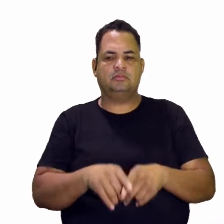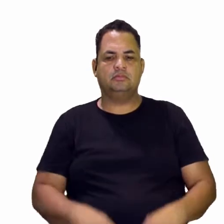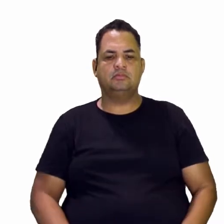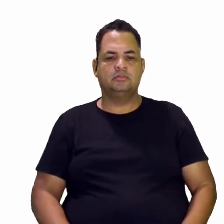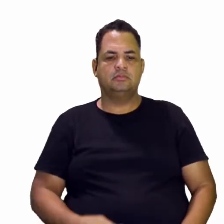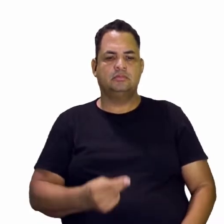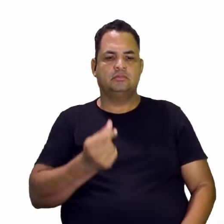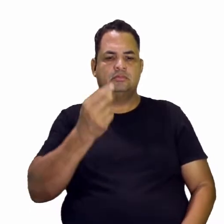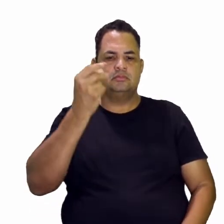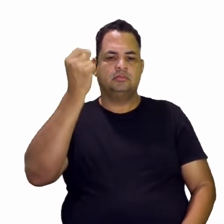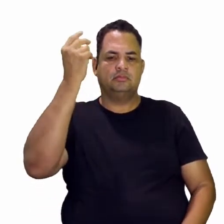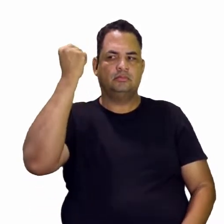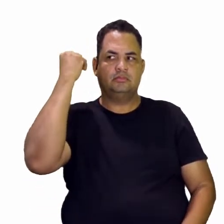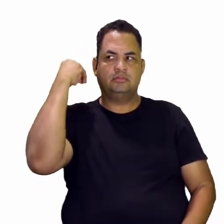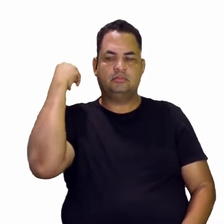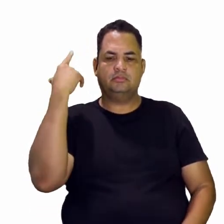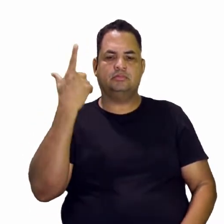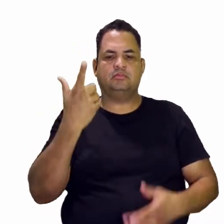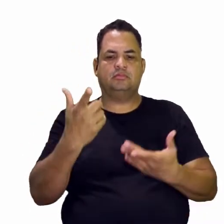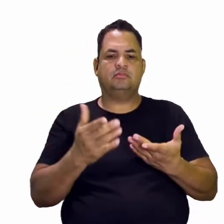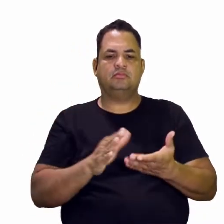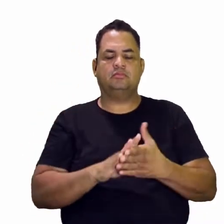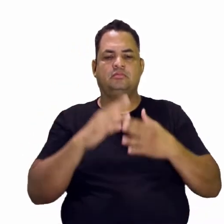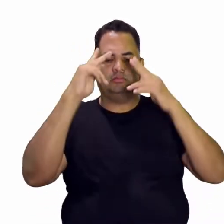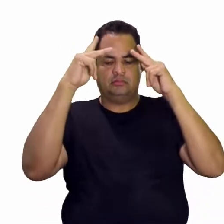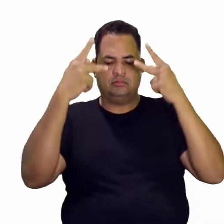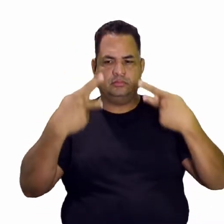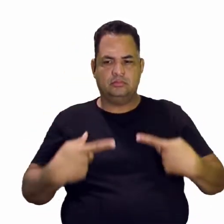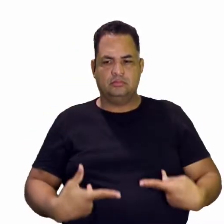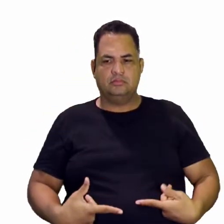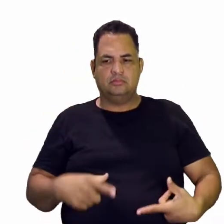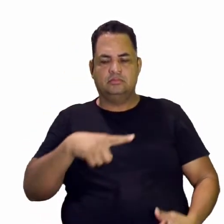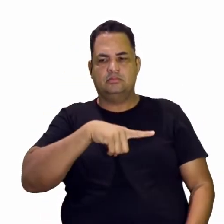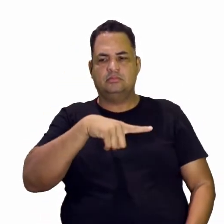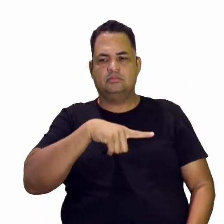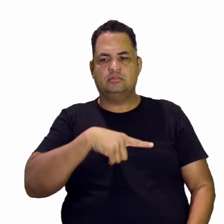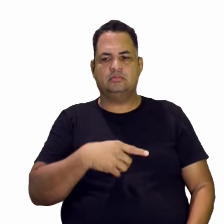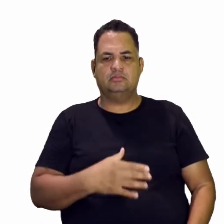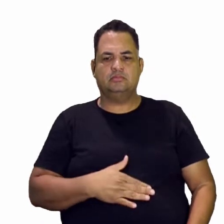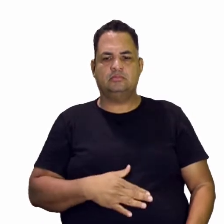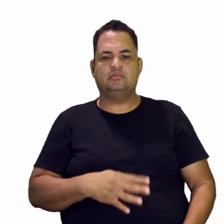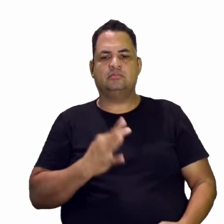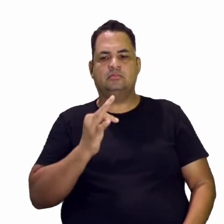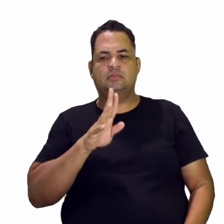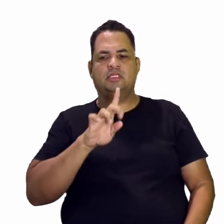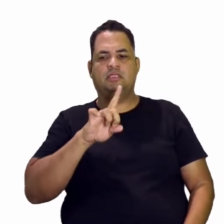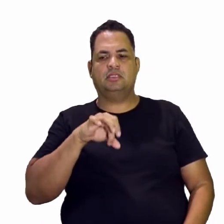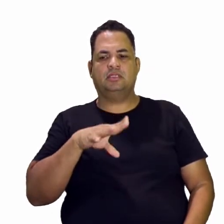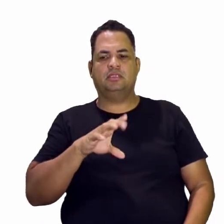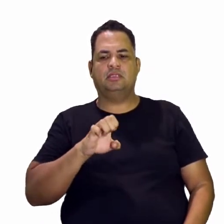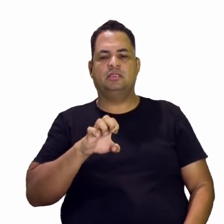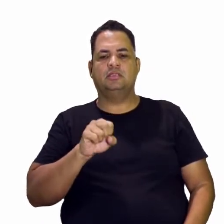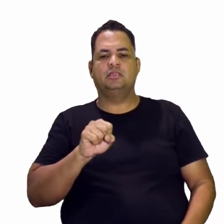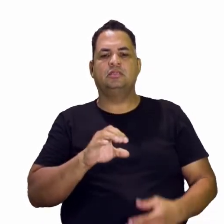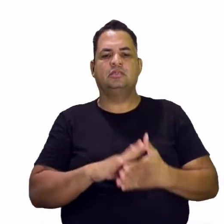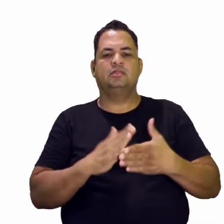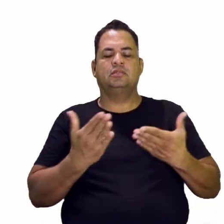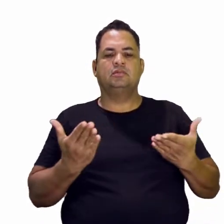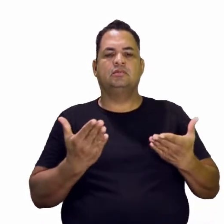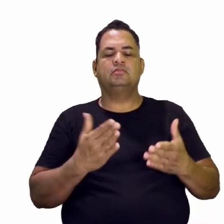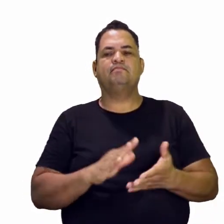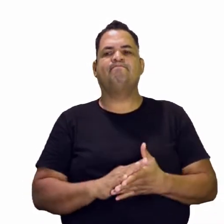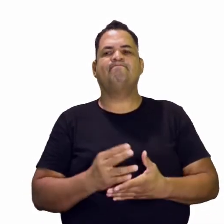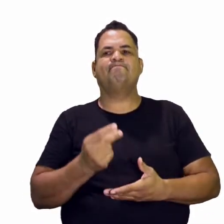dos antepassados, né? Onde a gente tinha lá o Tadensis, né? Que